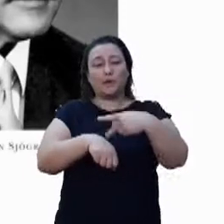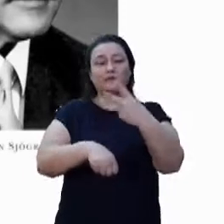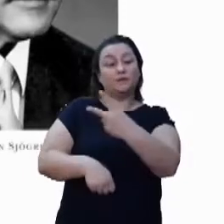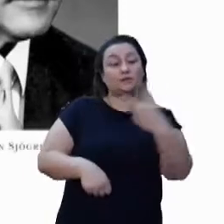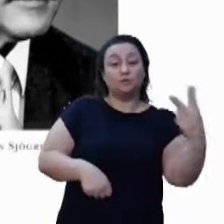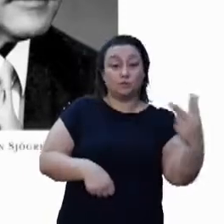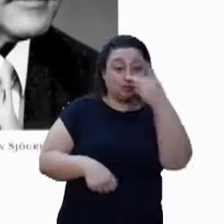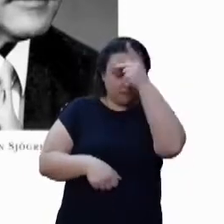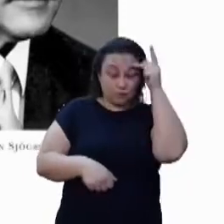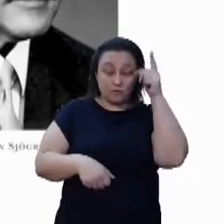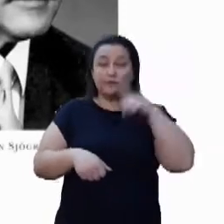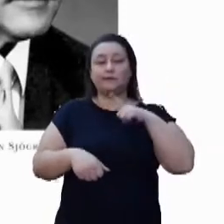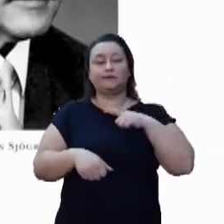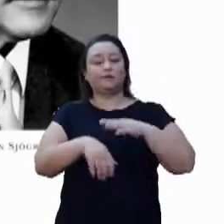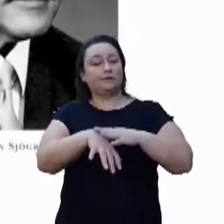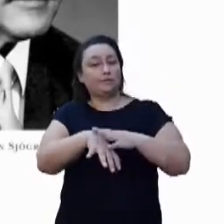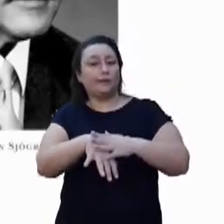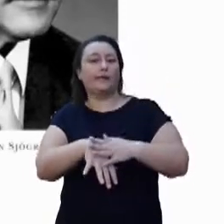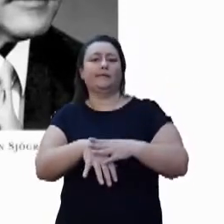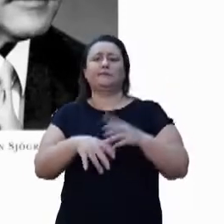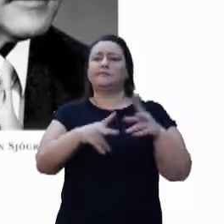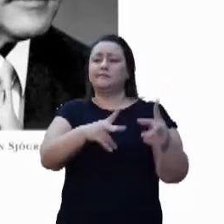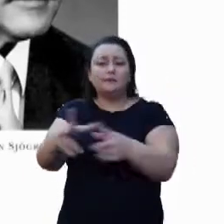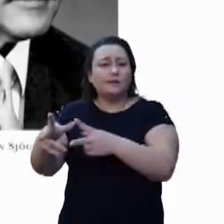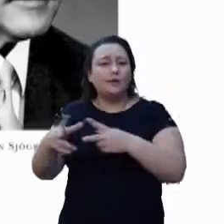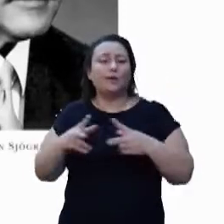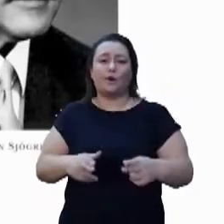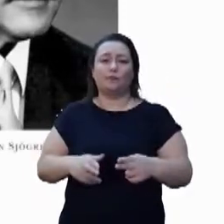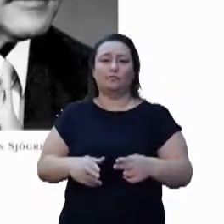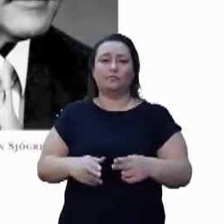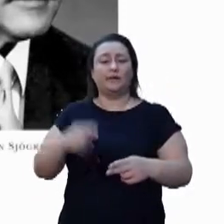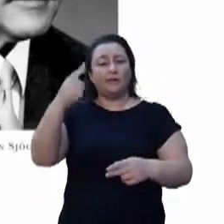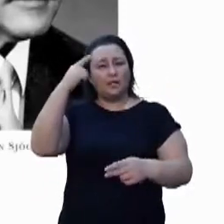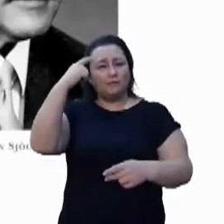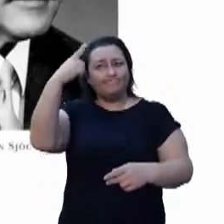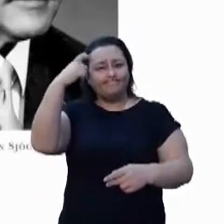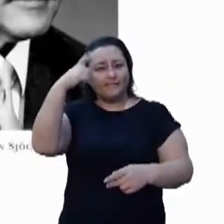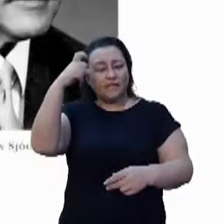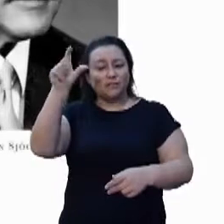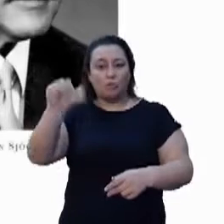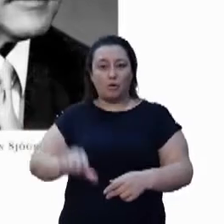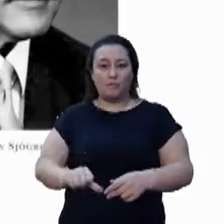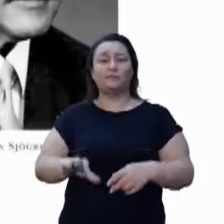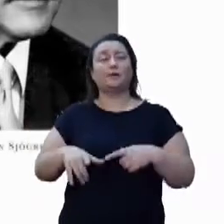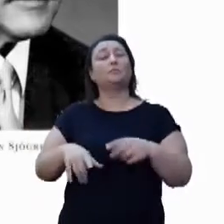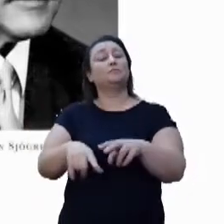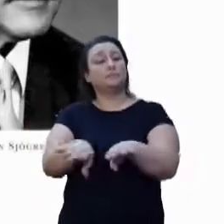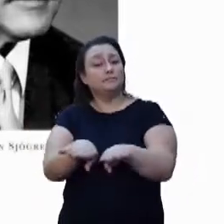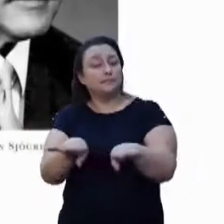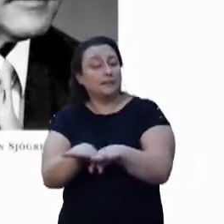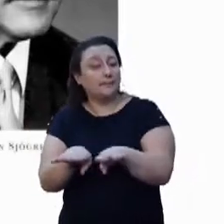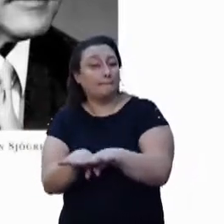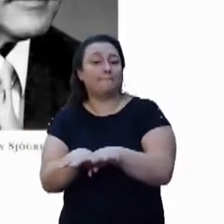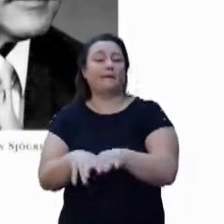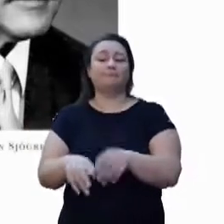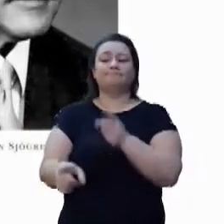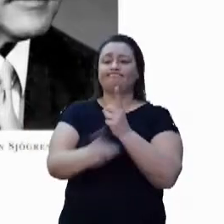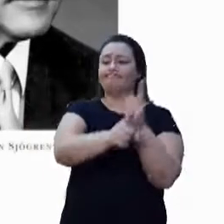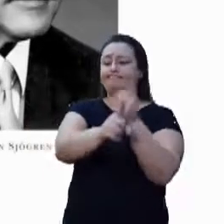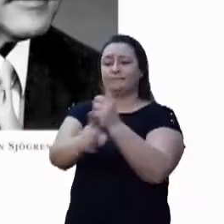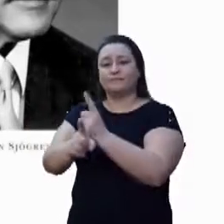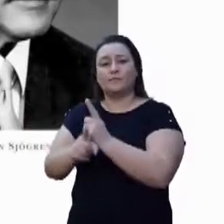descrita, de ictiose congênita, espasticidade e déficit intelectual. Além disso, eles descobriram